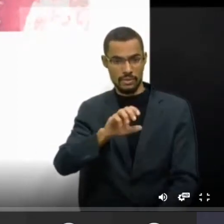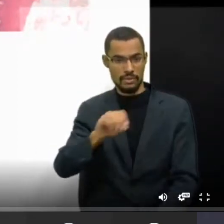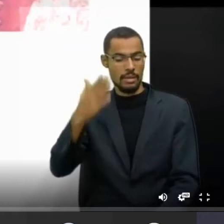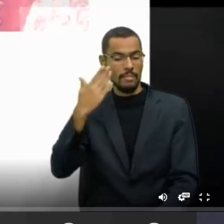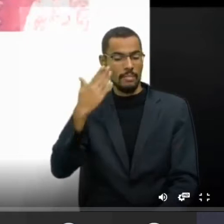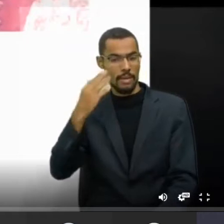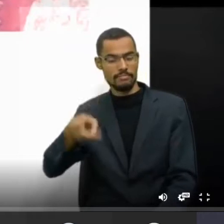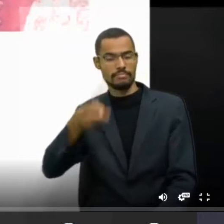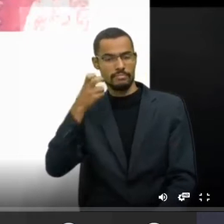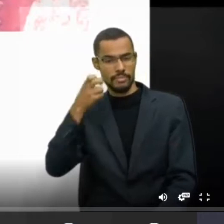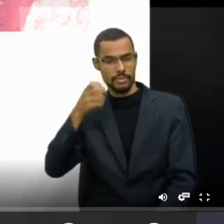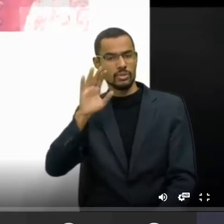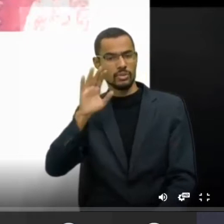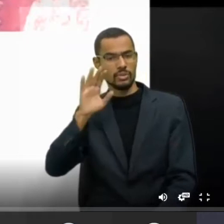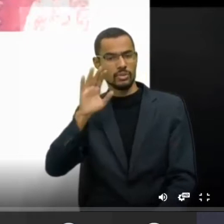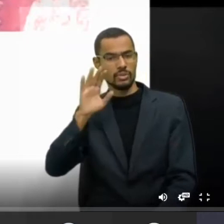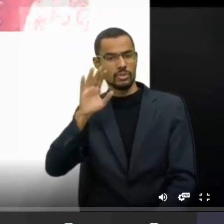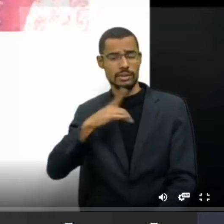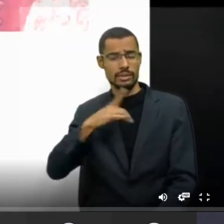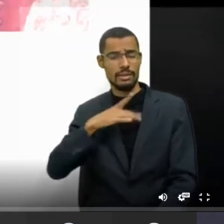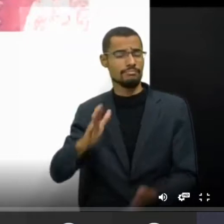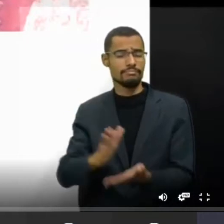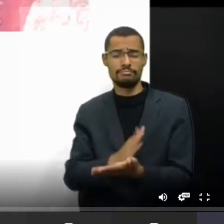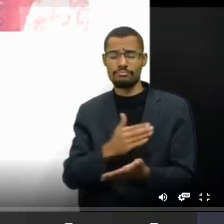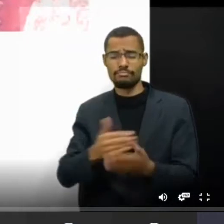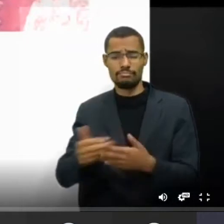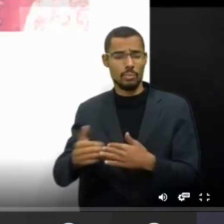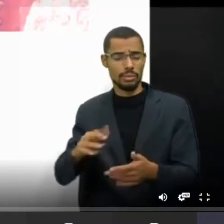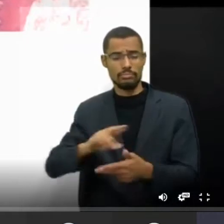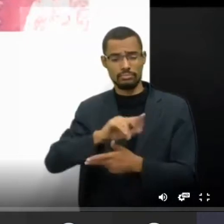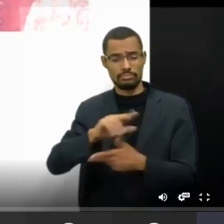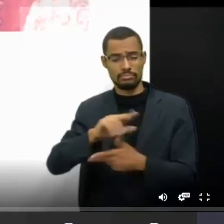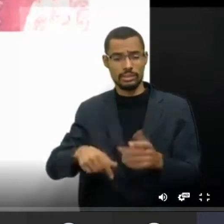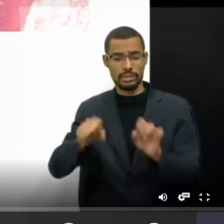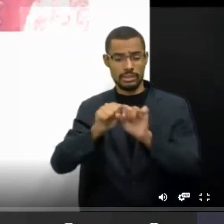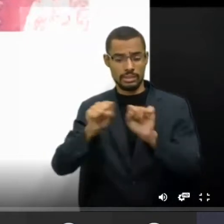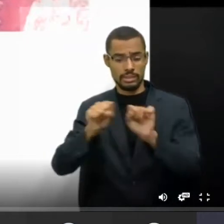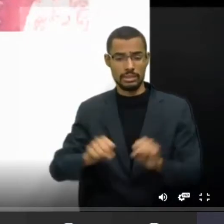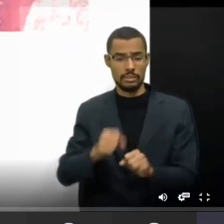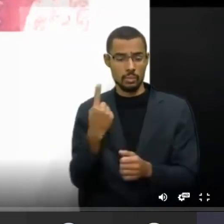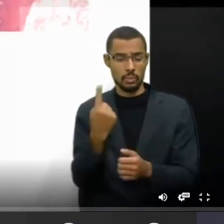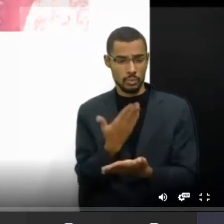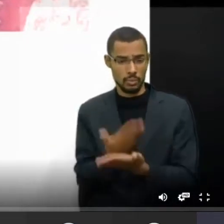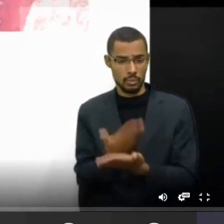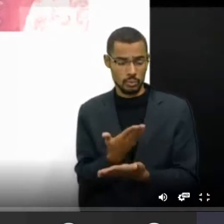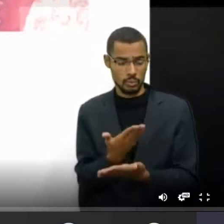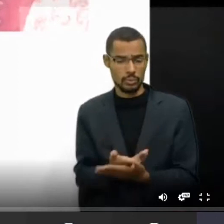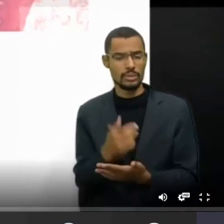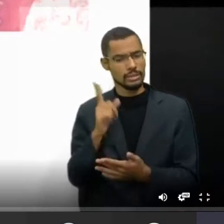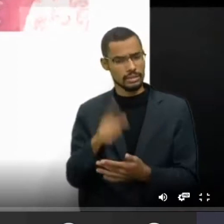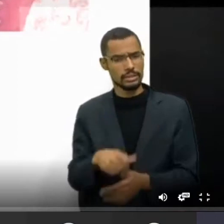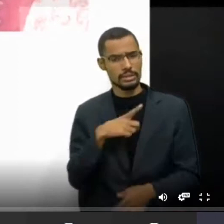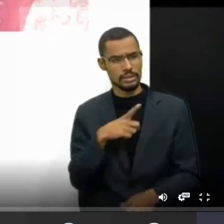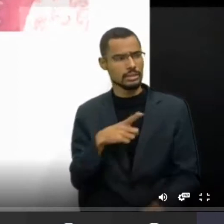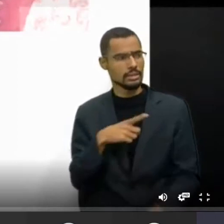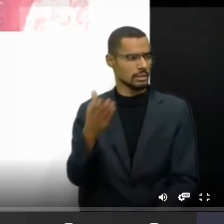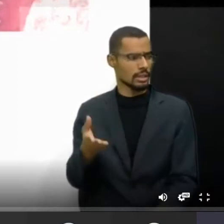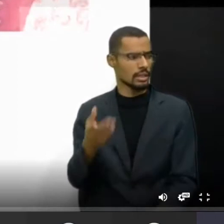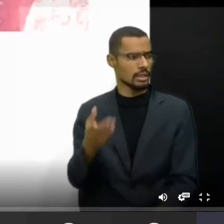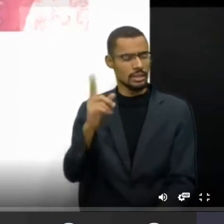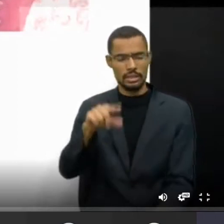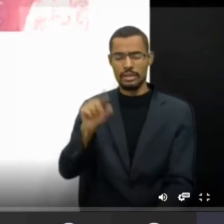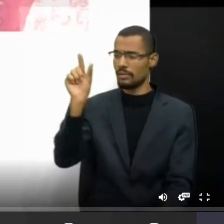como nós estamos vendo, a maioria dos órgãos, dos sistemas que nós estudamos, eles têm fibras musculares. Então,